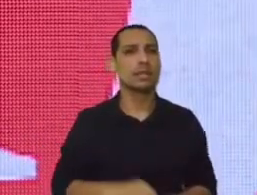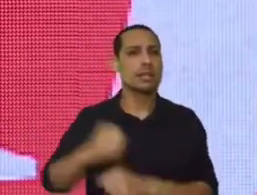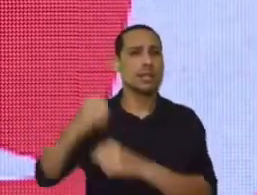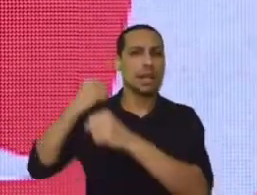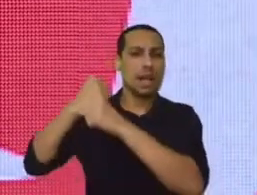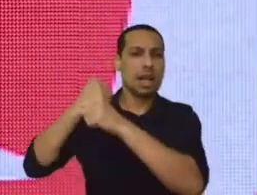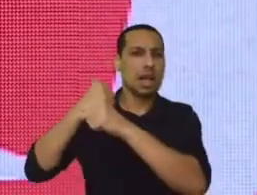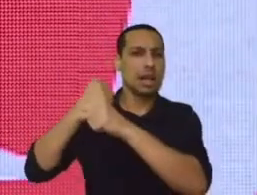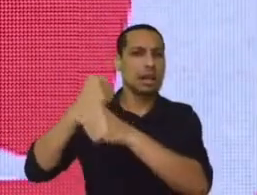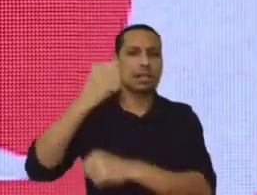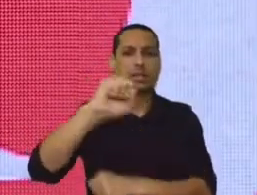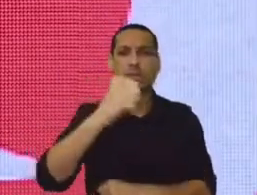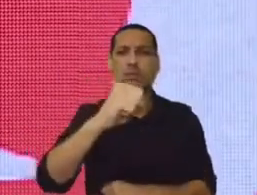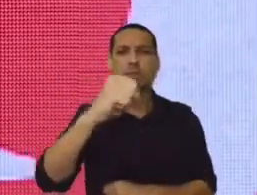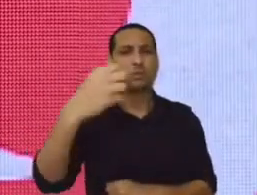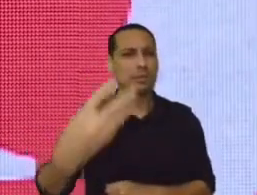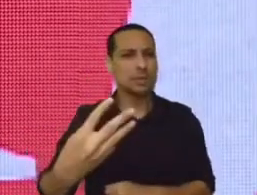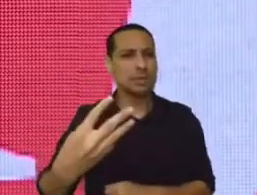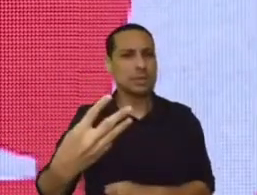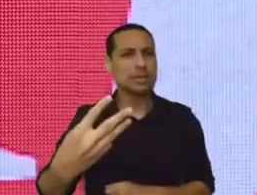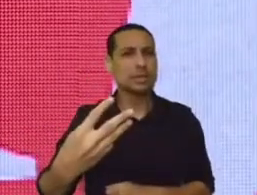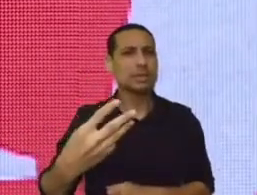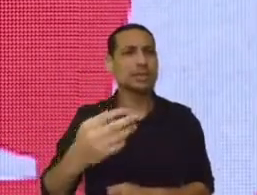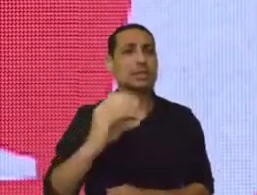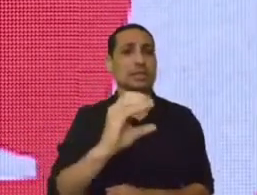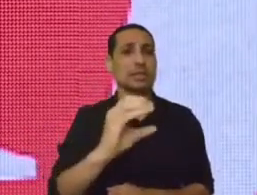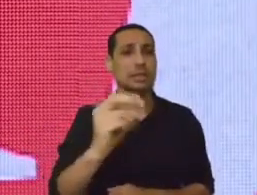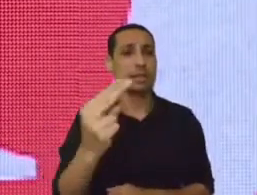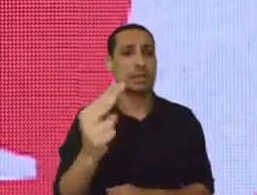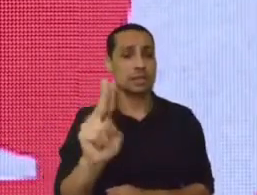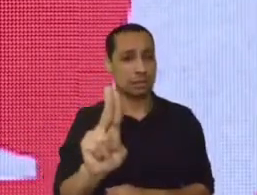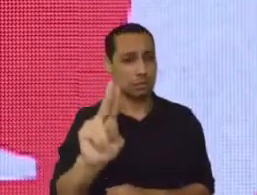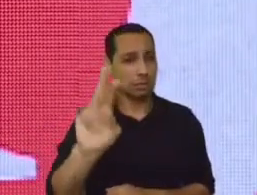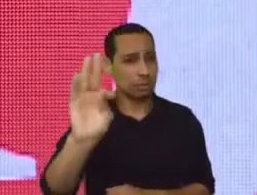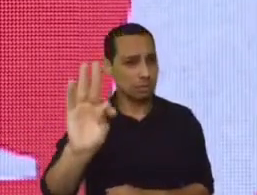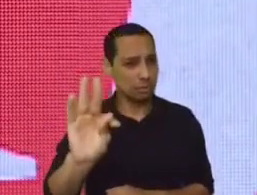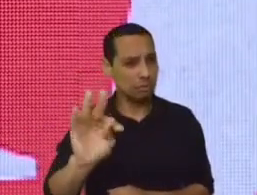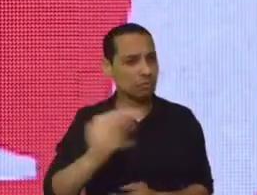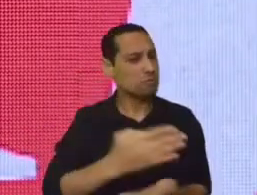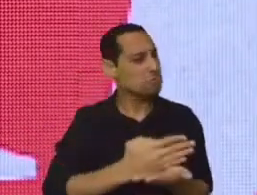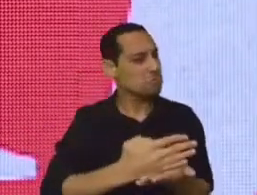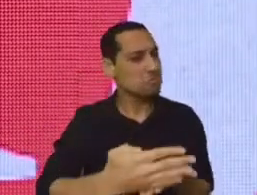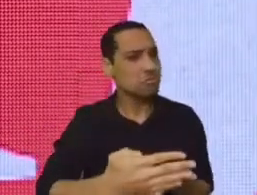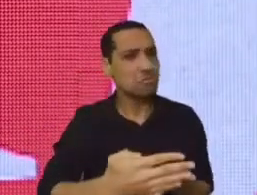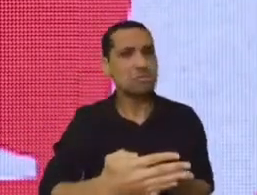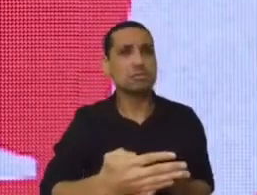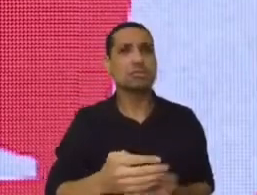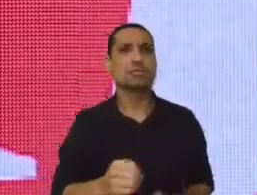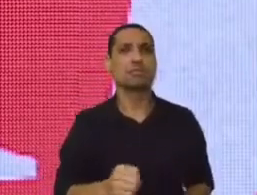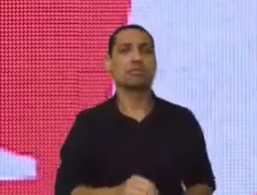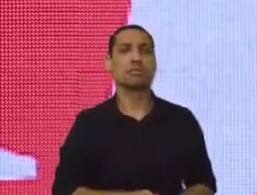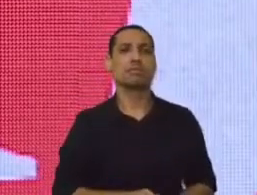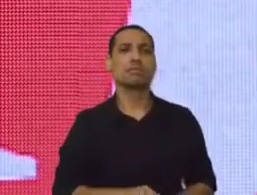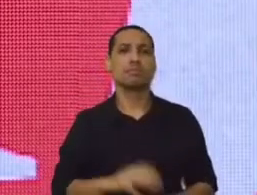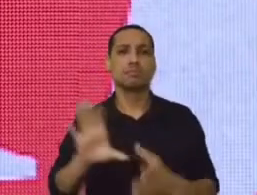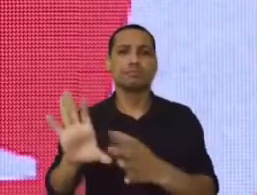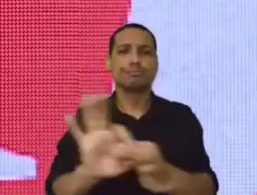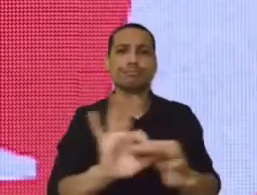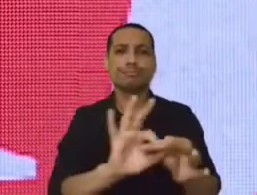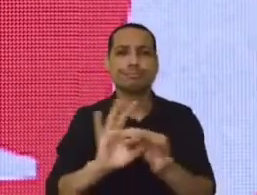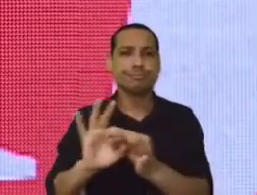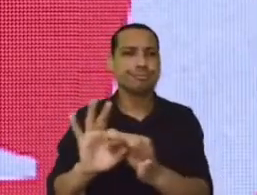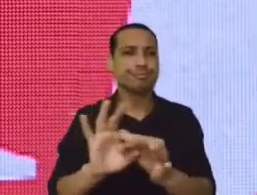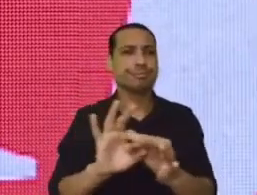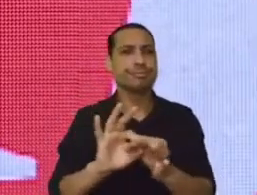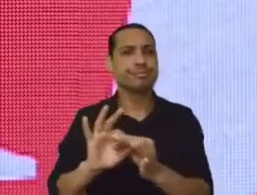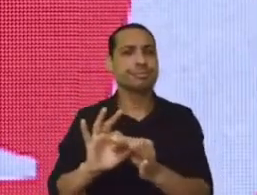a nossa pulverização, o corporativismo. Né? Então, se o corporativismo era um problema enorme para a nossa estrutura